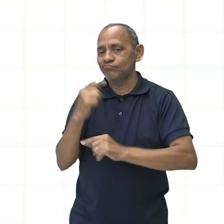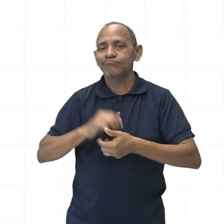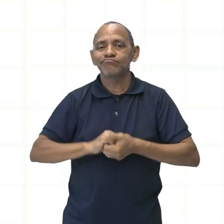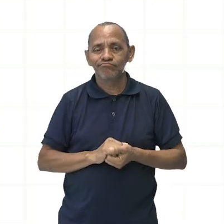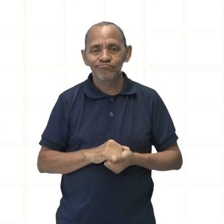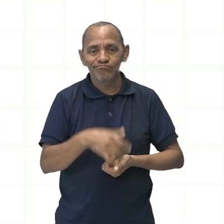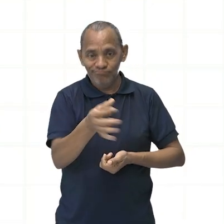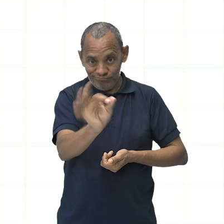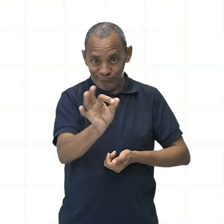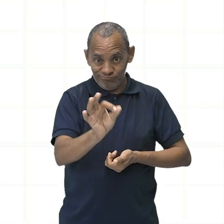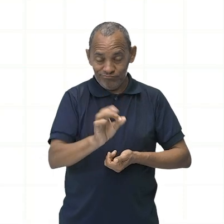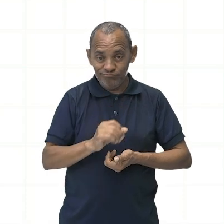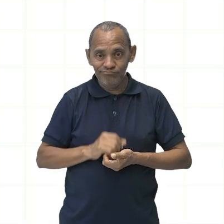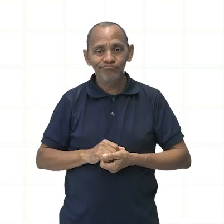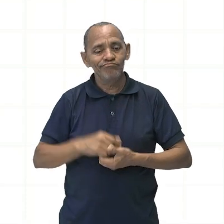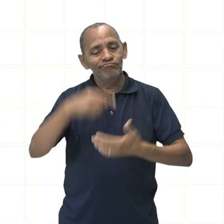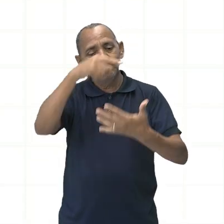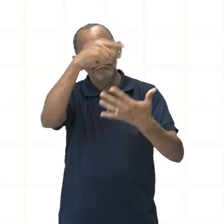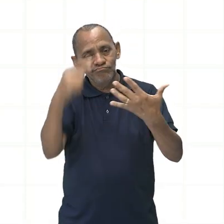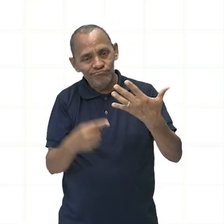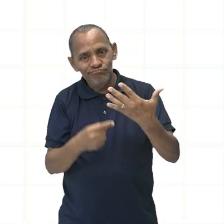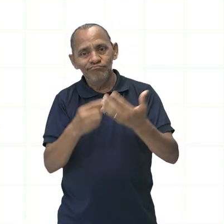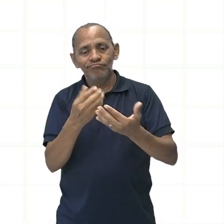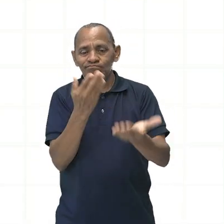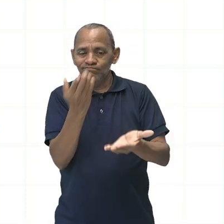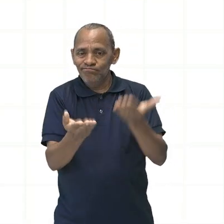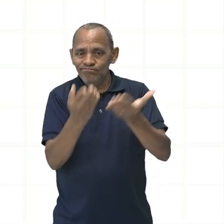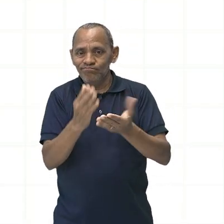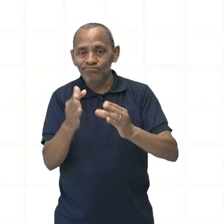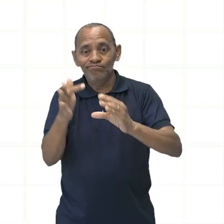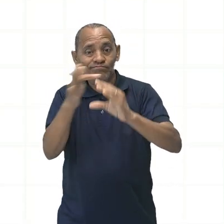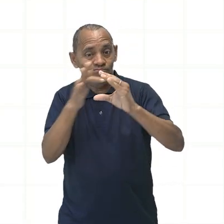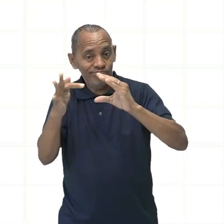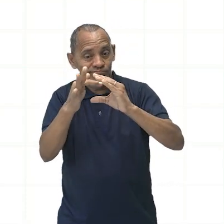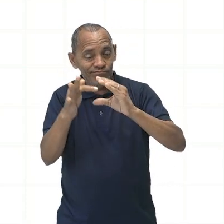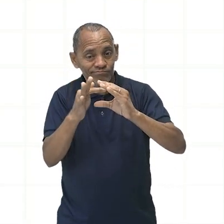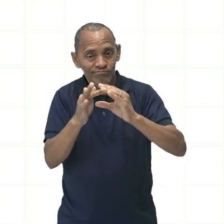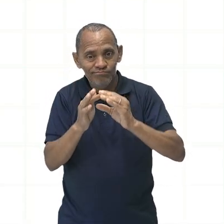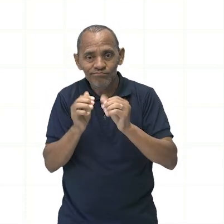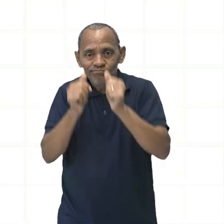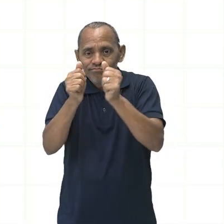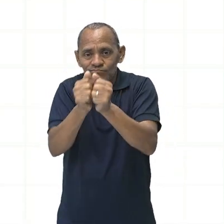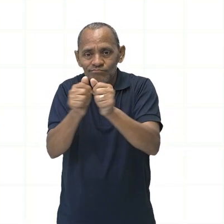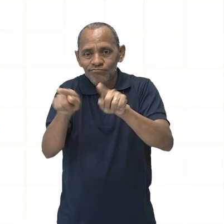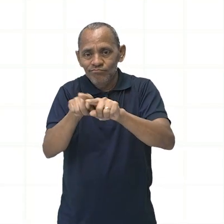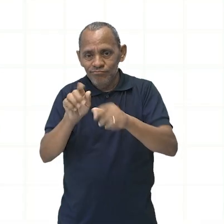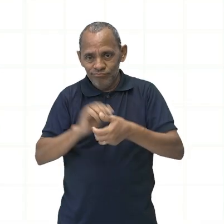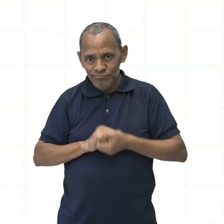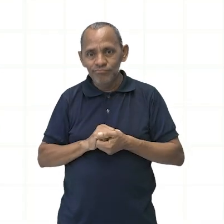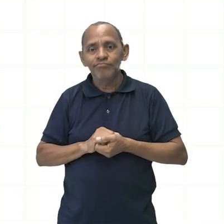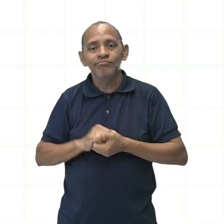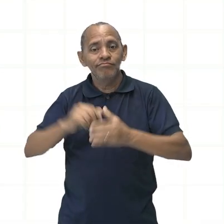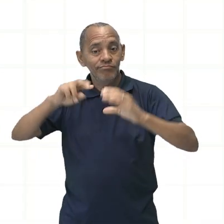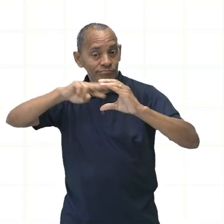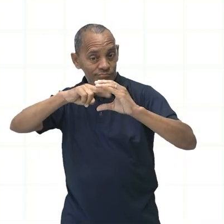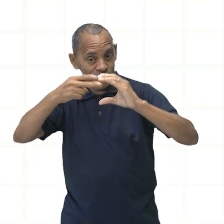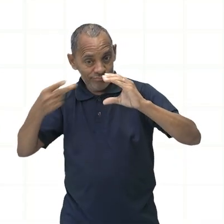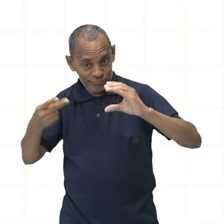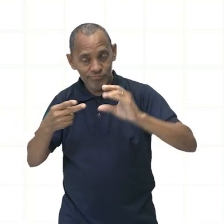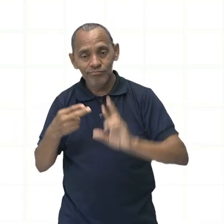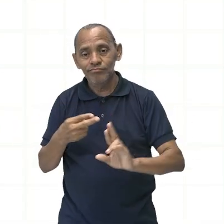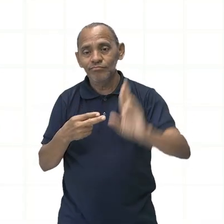aqui. Certo? Então, essas são as nossas proporções fenotípicas, acompanhadas, respectivamente, né, do